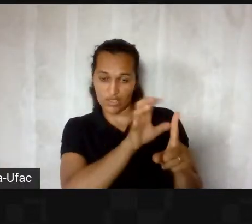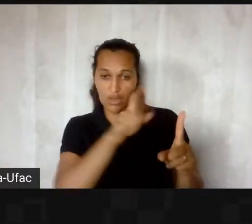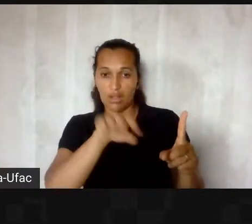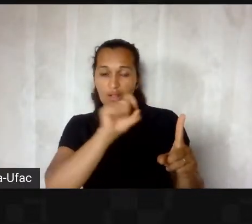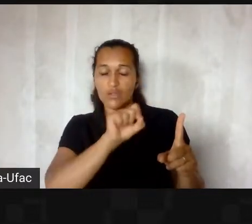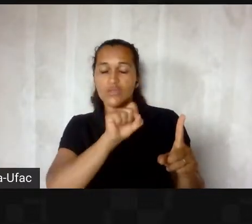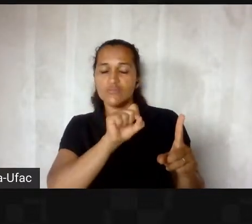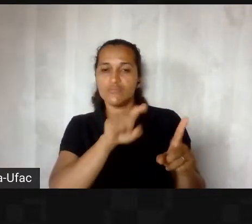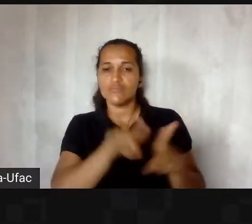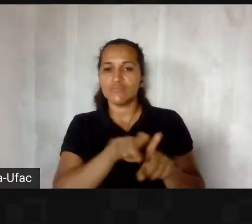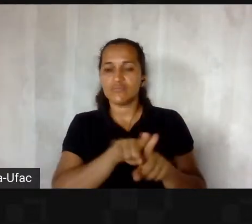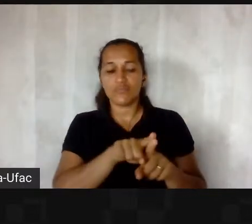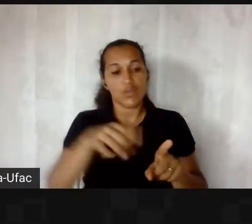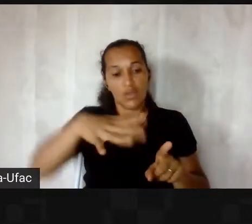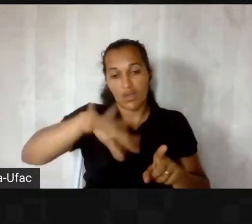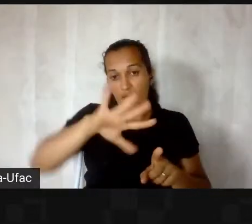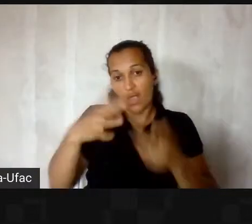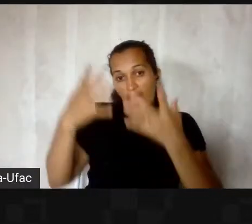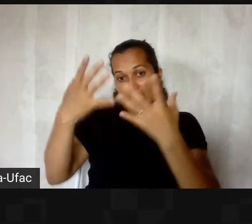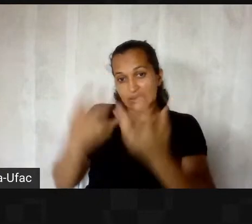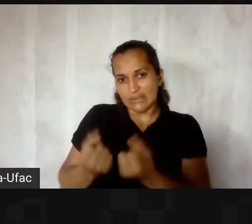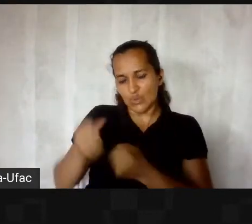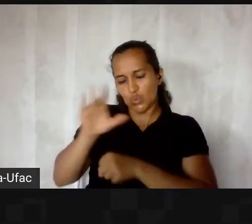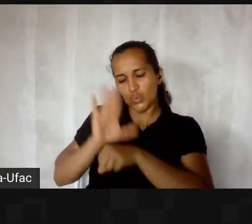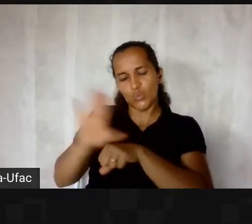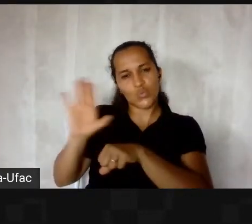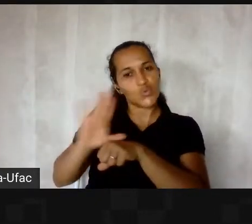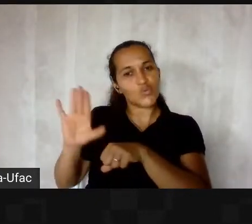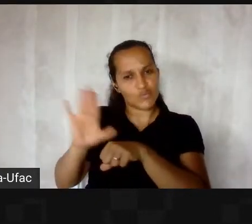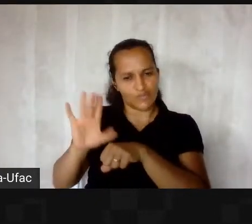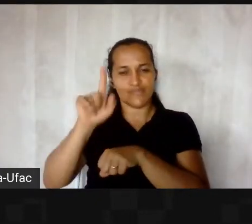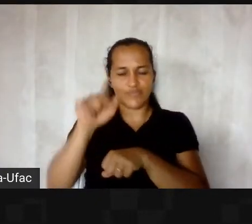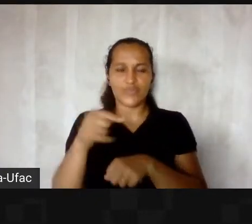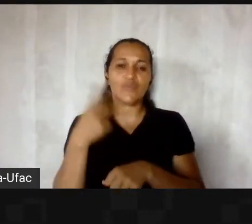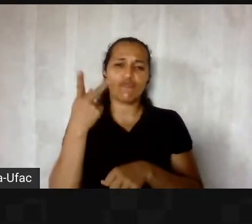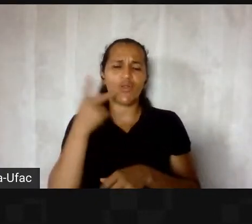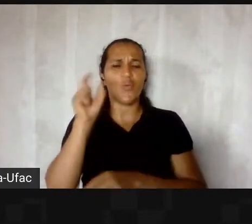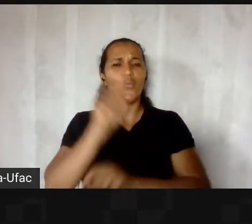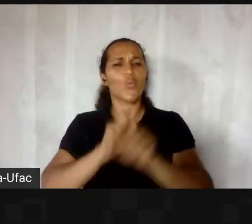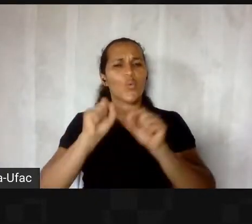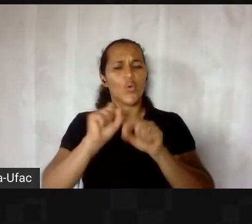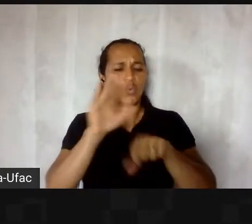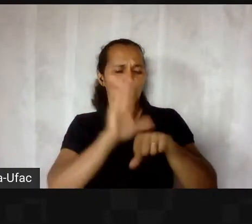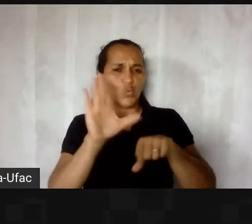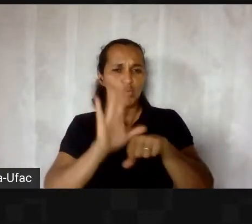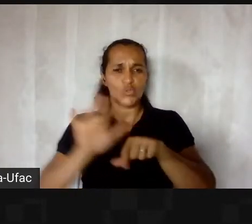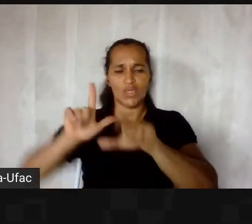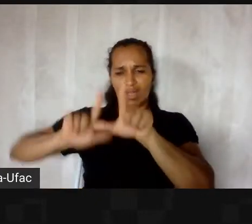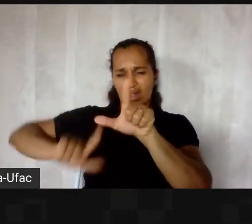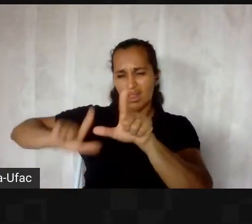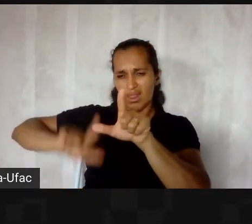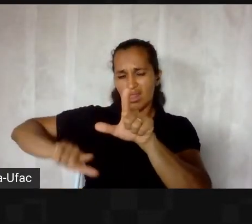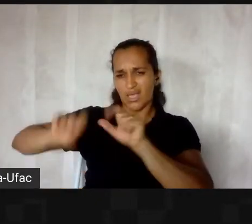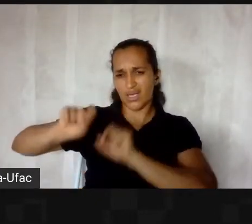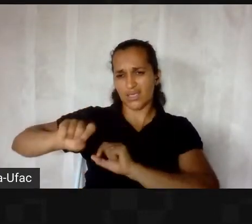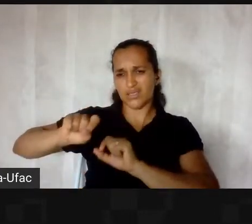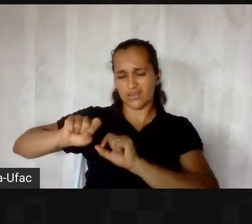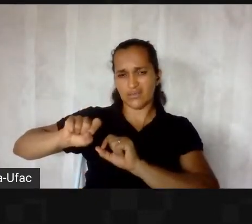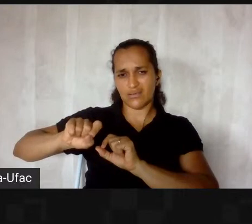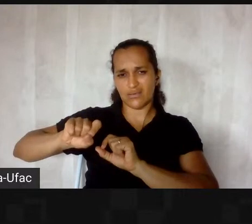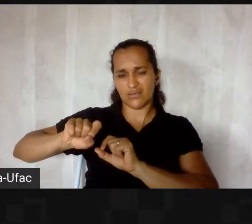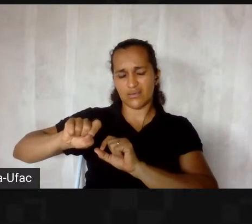maior aceitação do curso, porque a gente sempre falava que o curso de letras era o que era menos... ele e